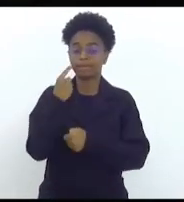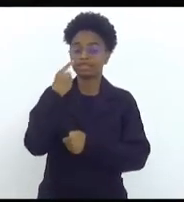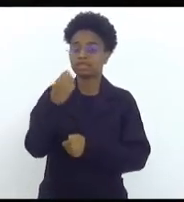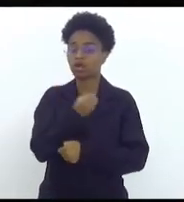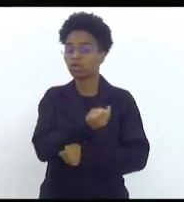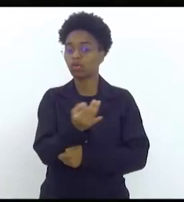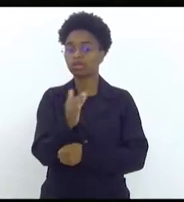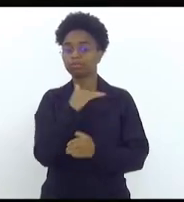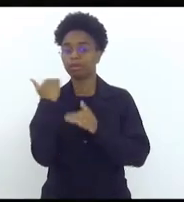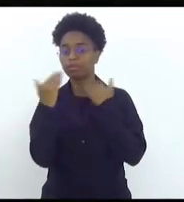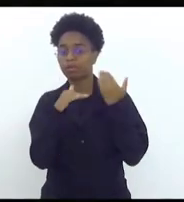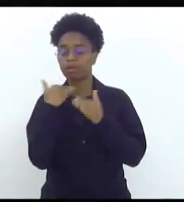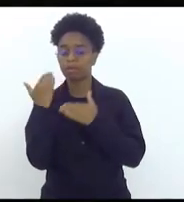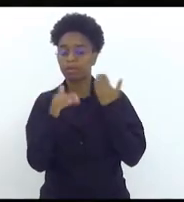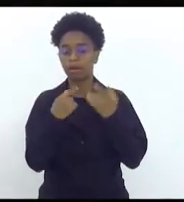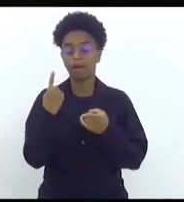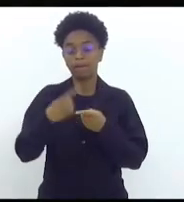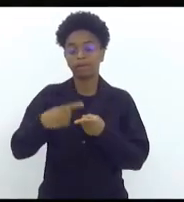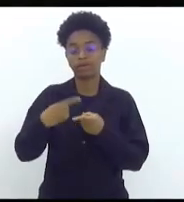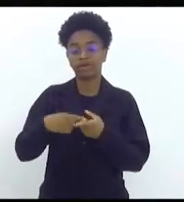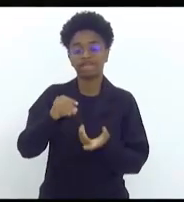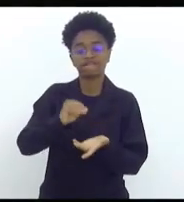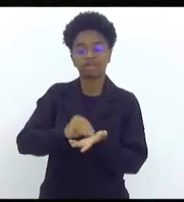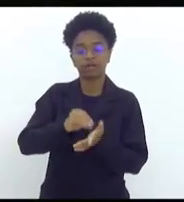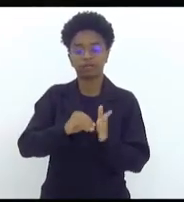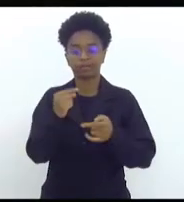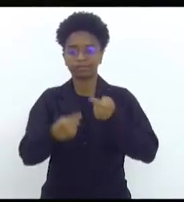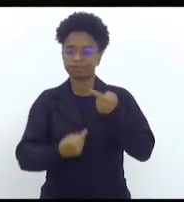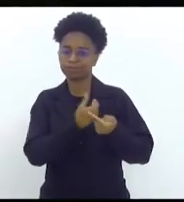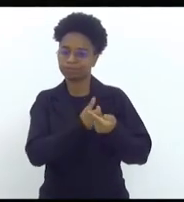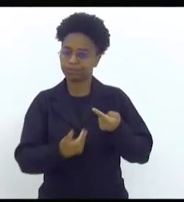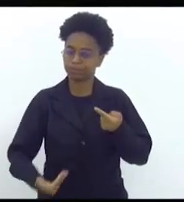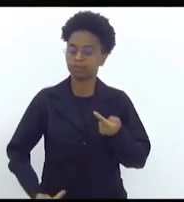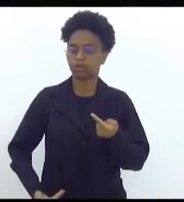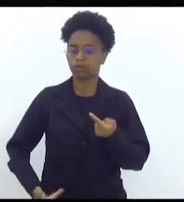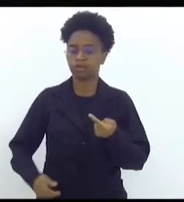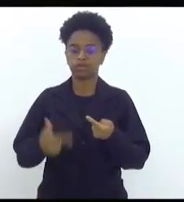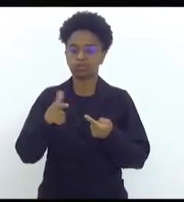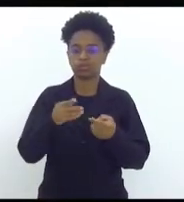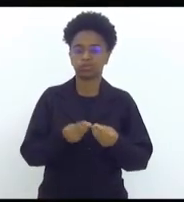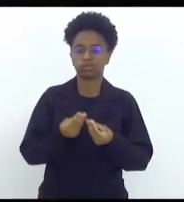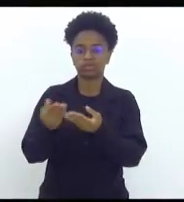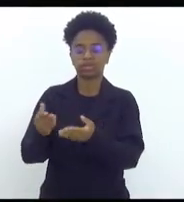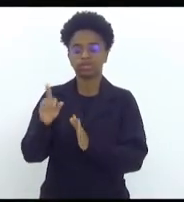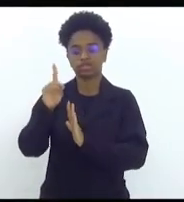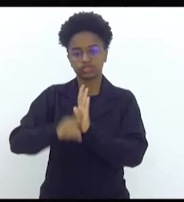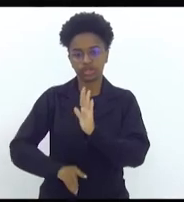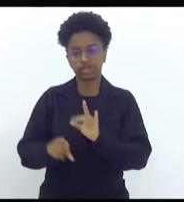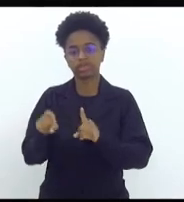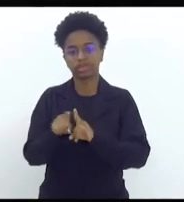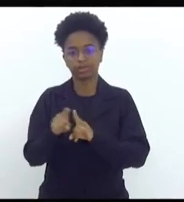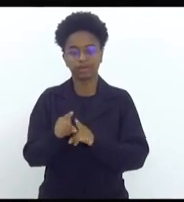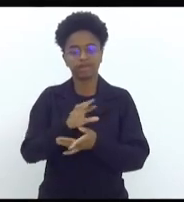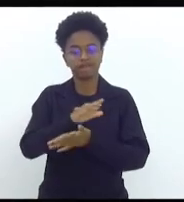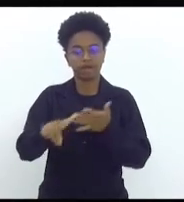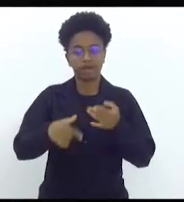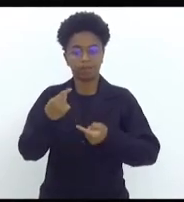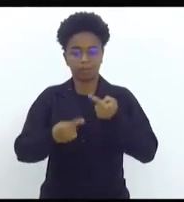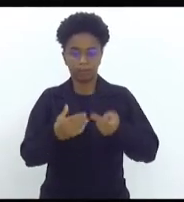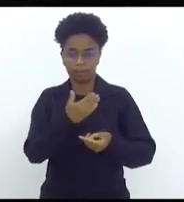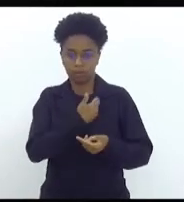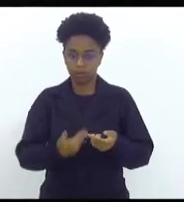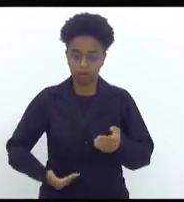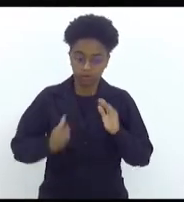MCS não chegaram até lá por falta de políticas públicas de direitos e excessivas políticas públicas de